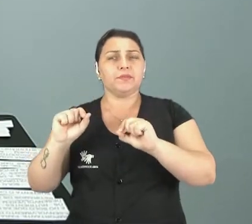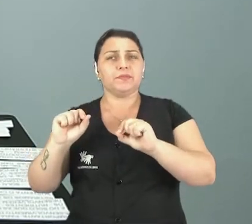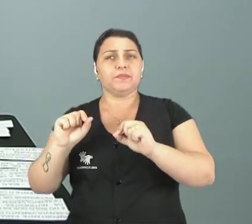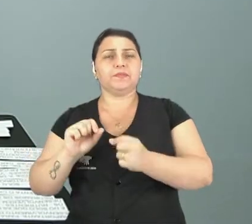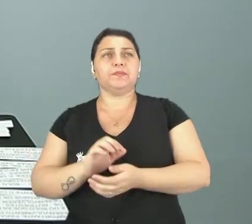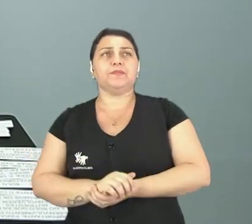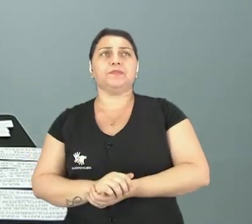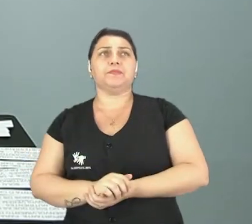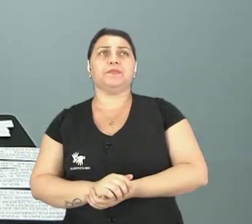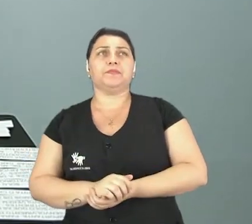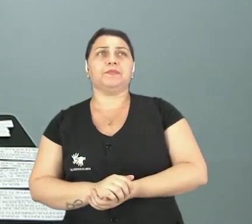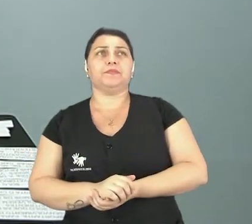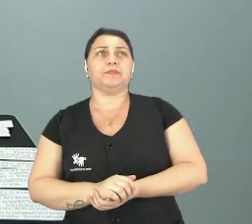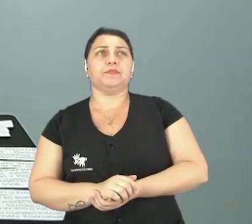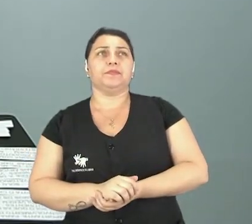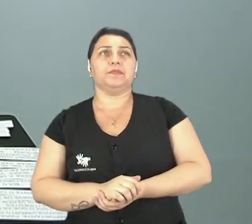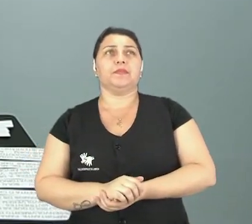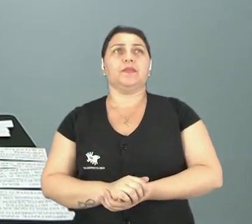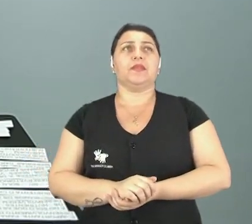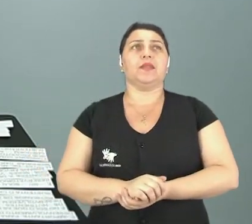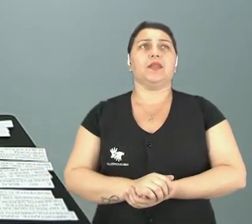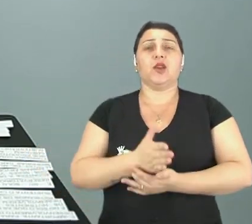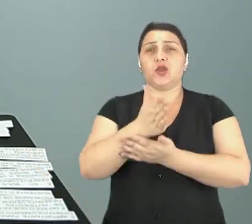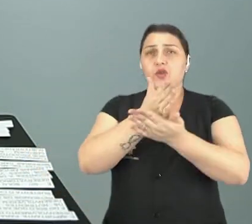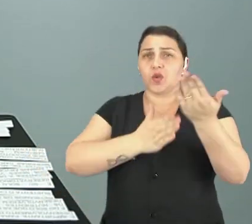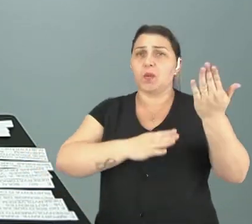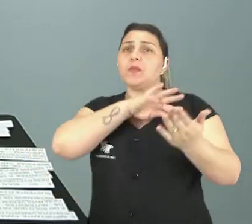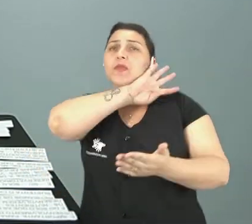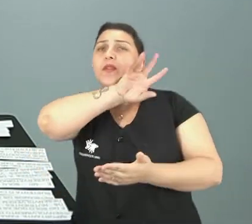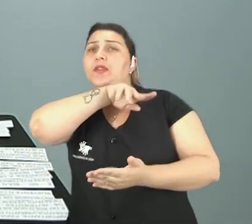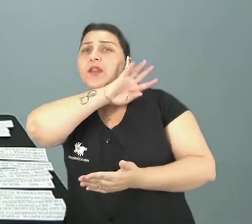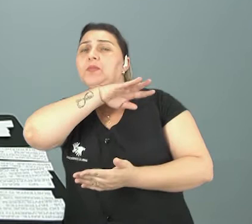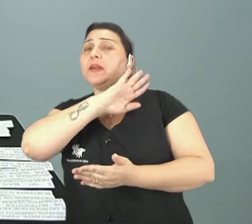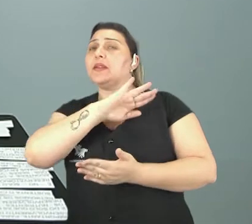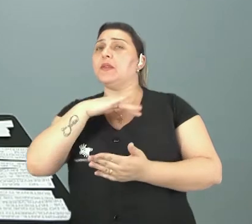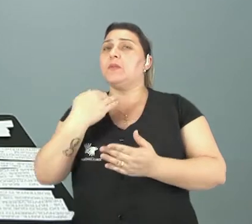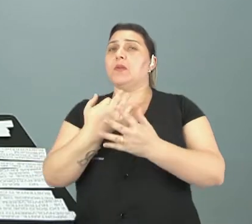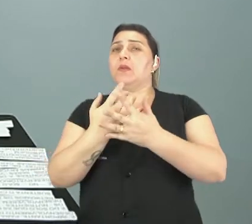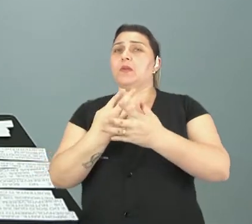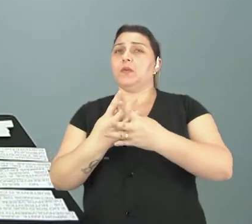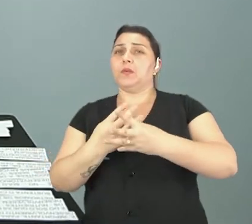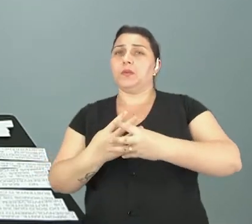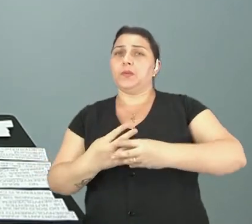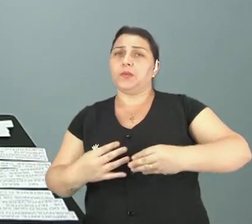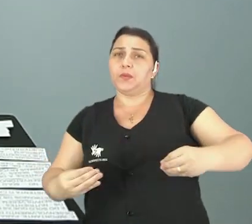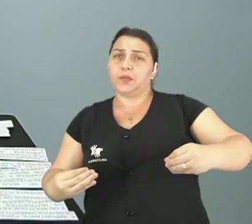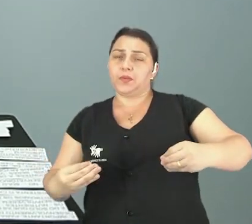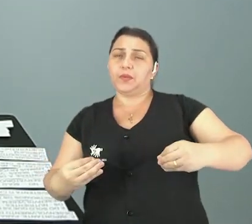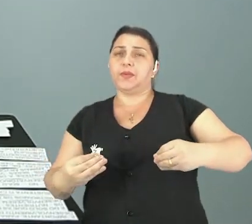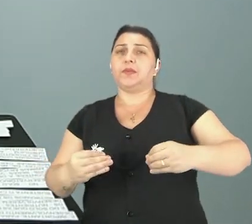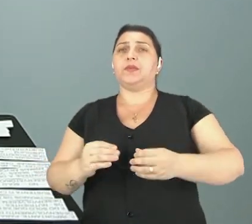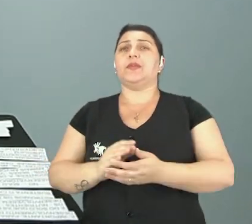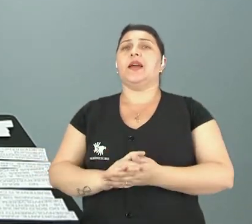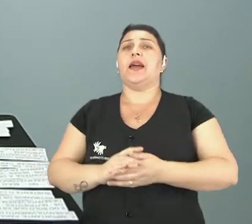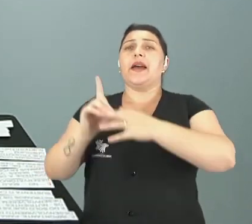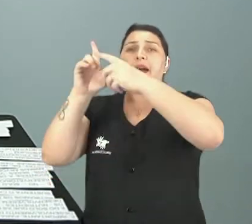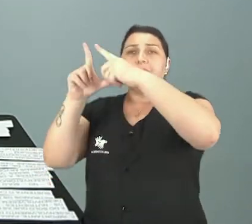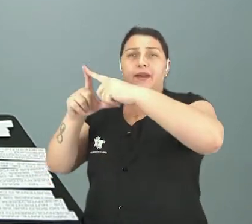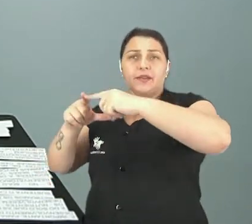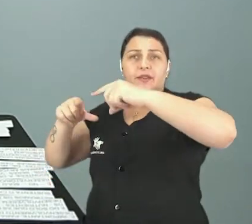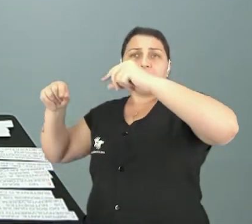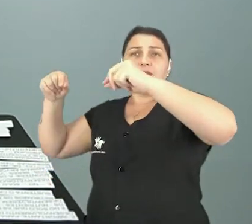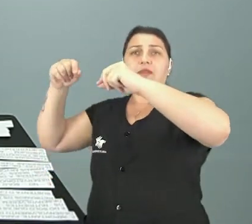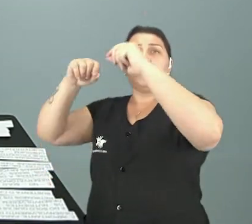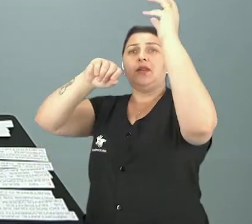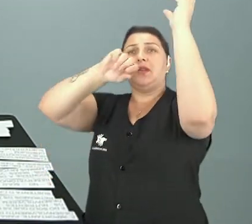orgânica? Essa matéria orgânica são os restos dos animais em decomposição que ficam no solo, as folhas que